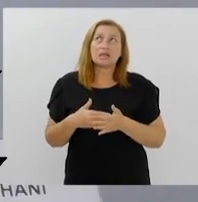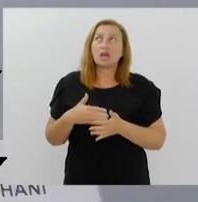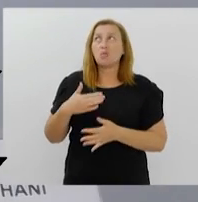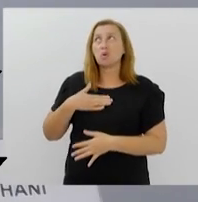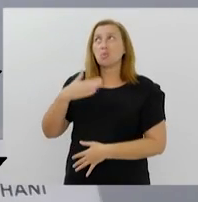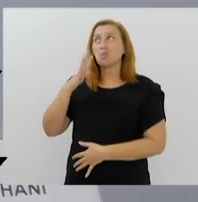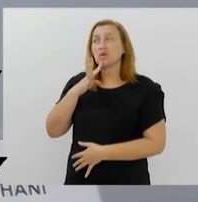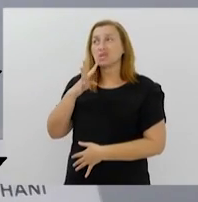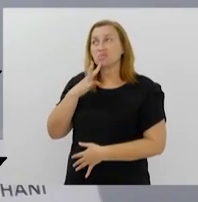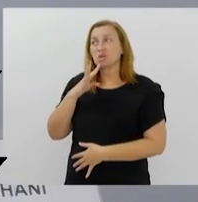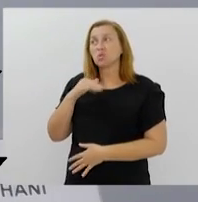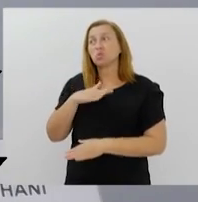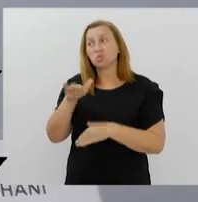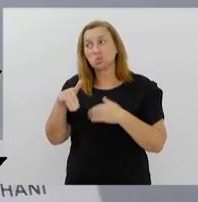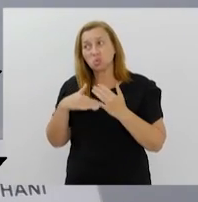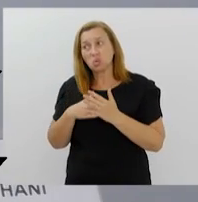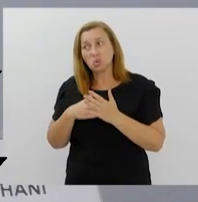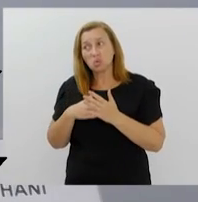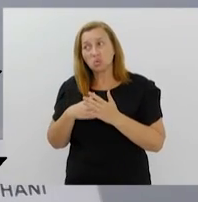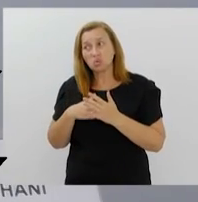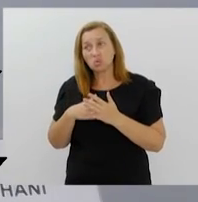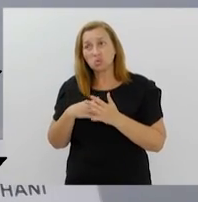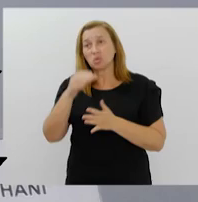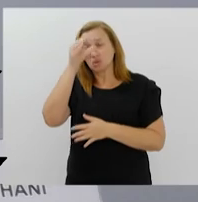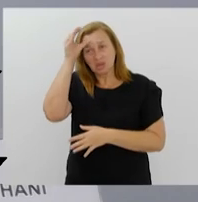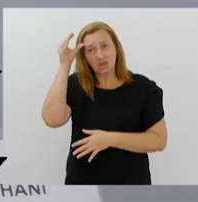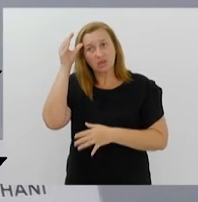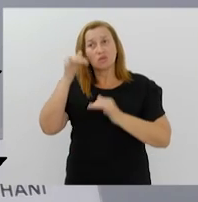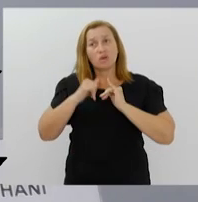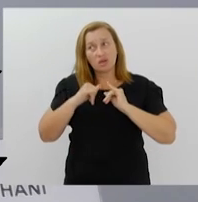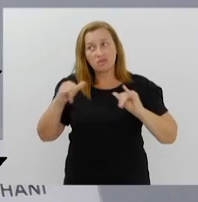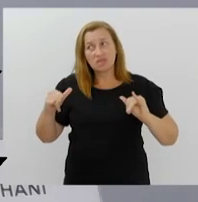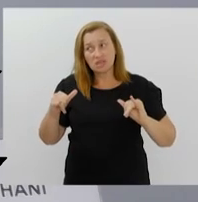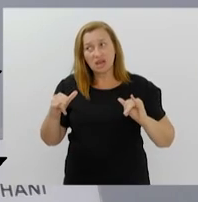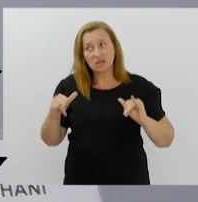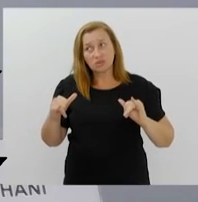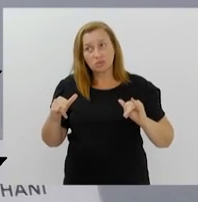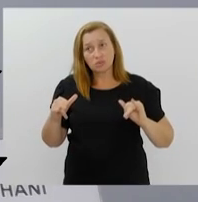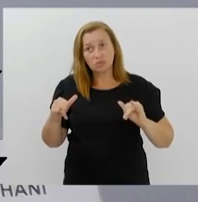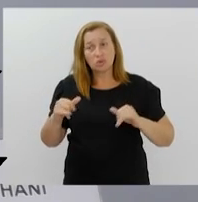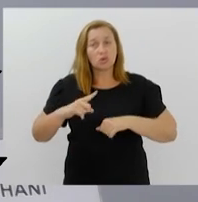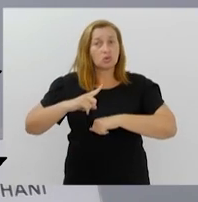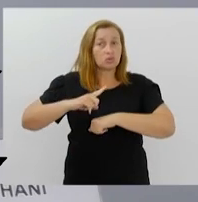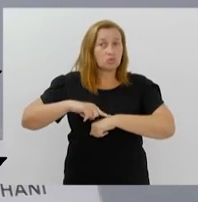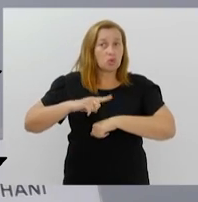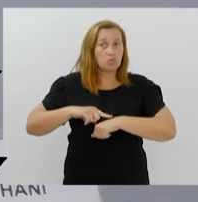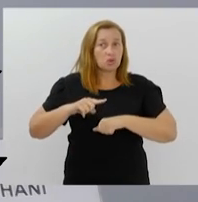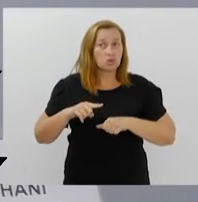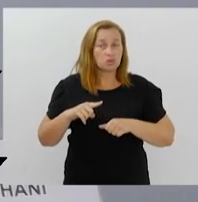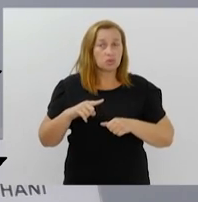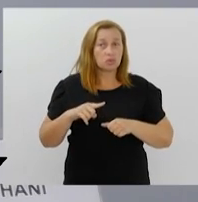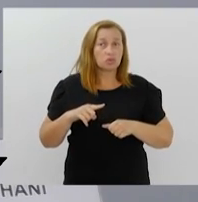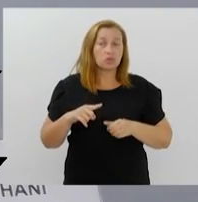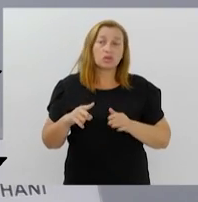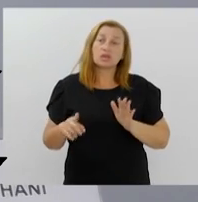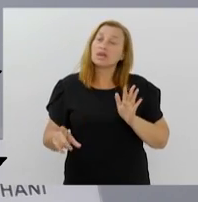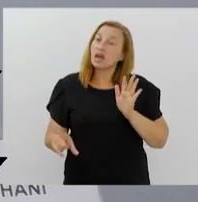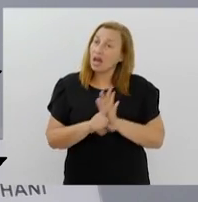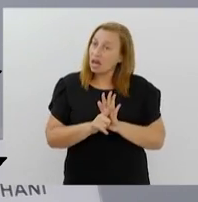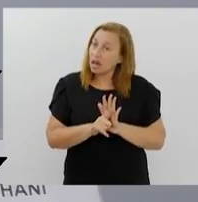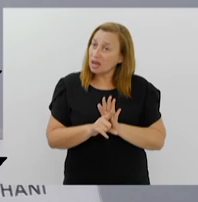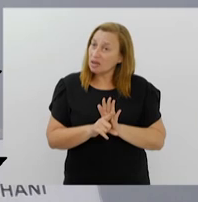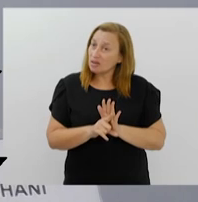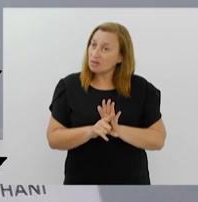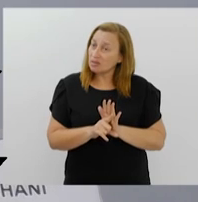excelência todos os consumidores foram comunicados na medida em que a regulação determina para uma